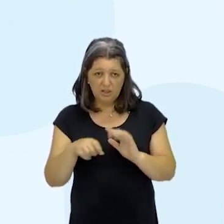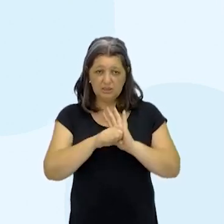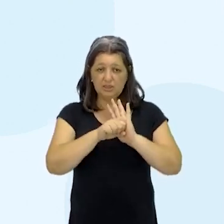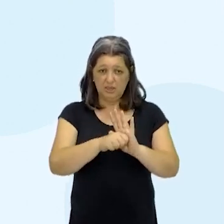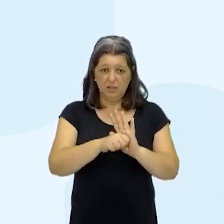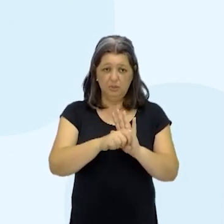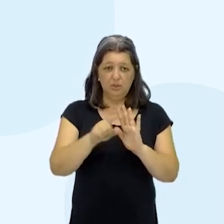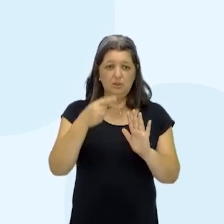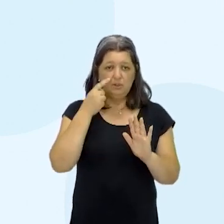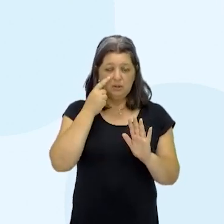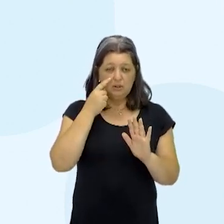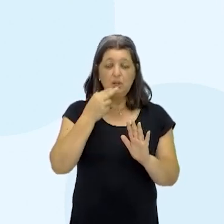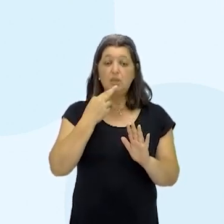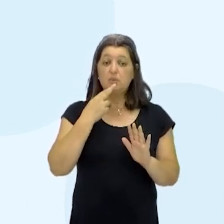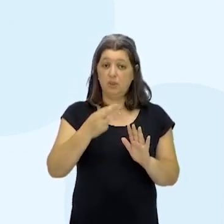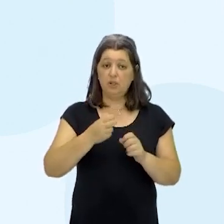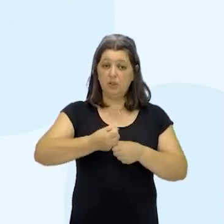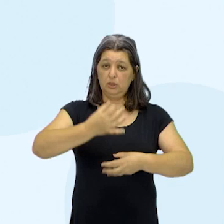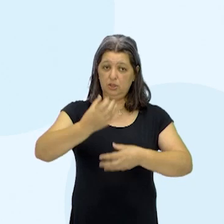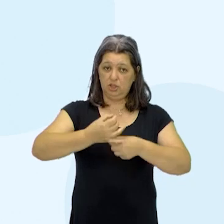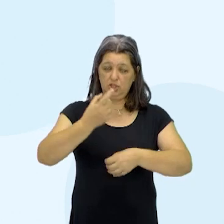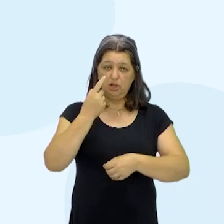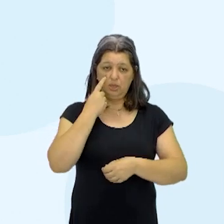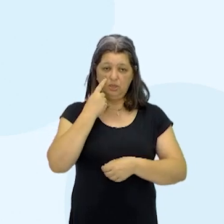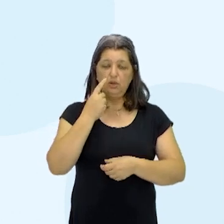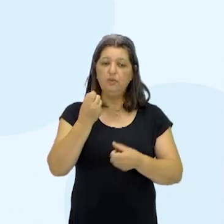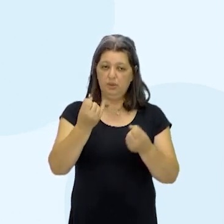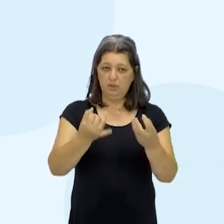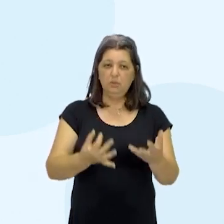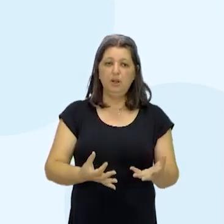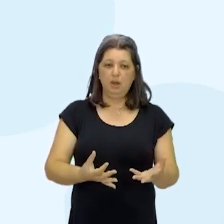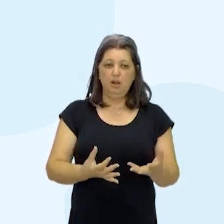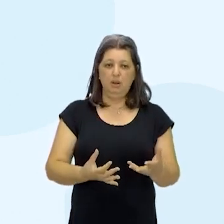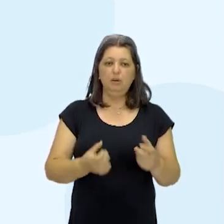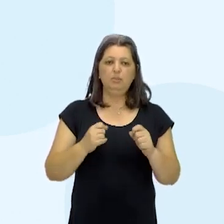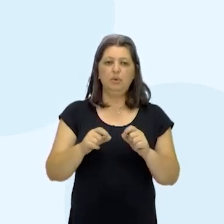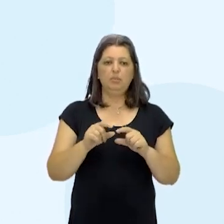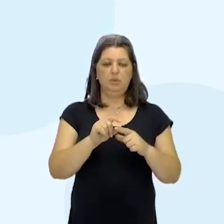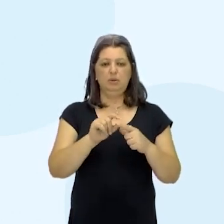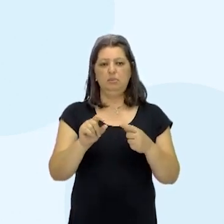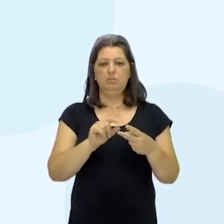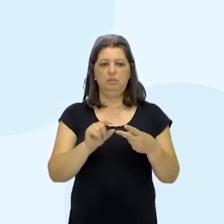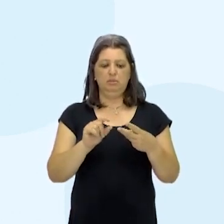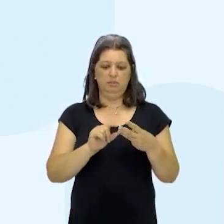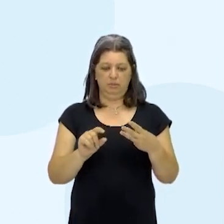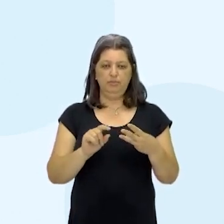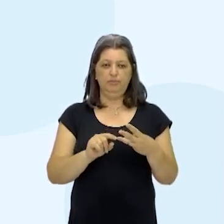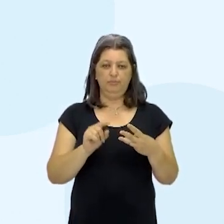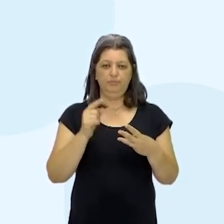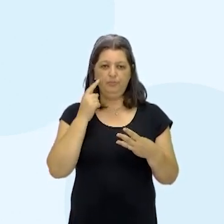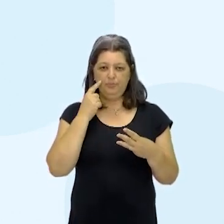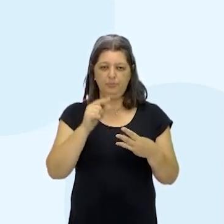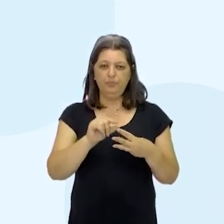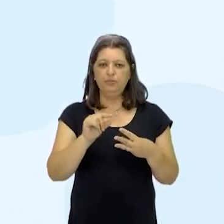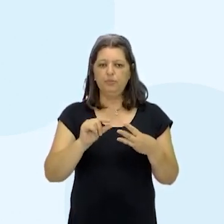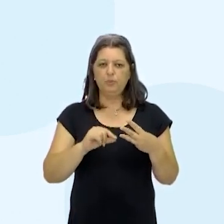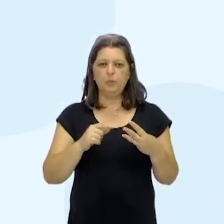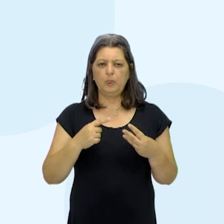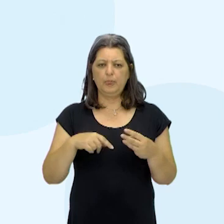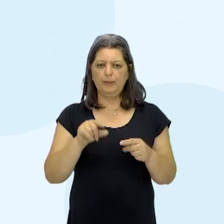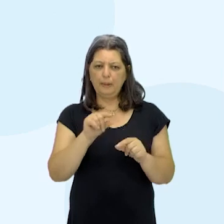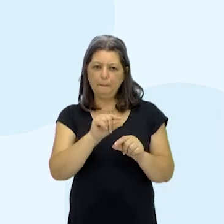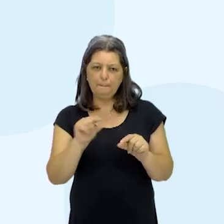Enquanto vocês estão respondendo aí no chat, eu vou comentar esse comentário do Ed. Então, tem que lembrar que quando eu